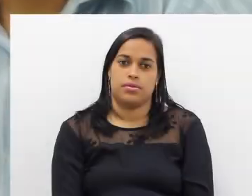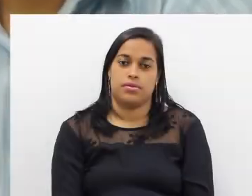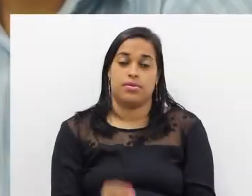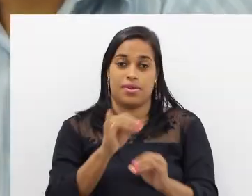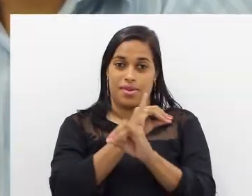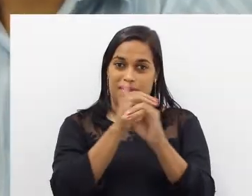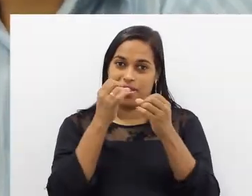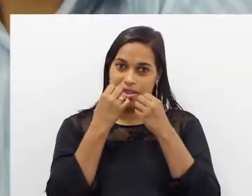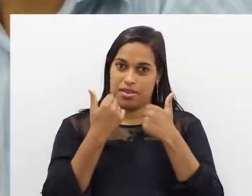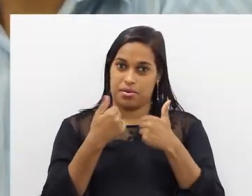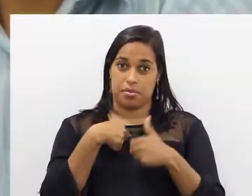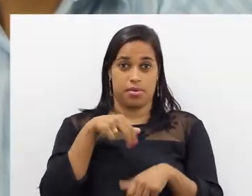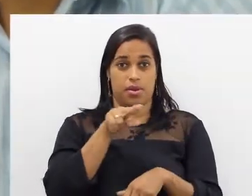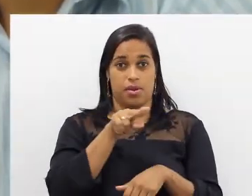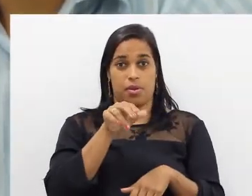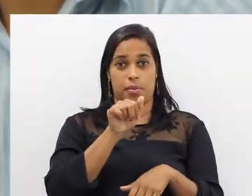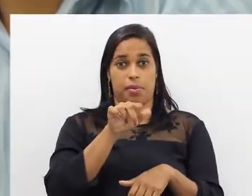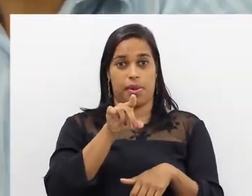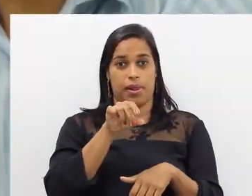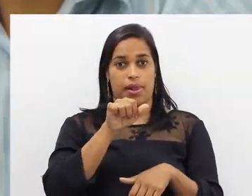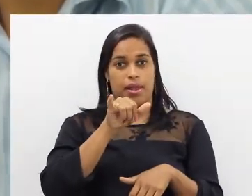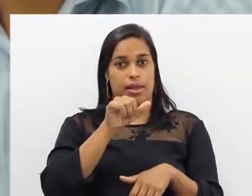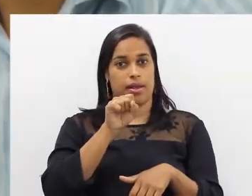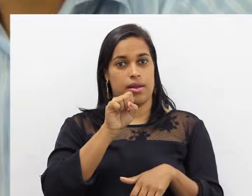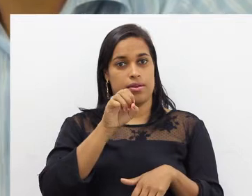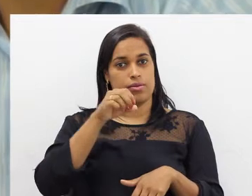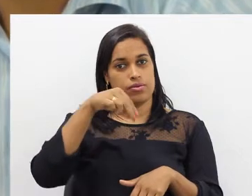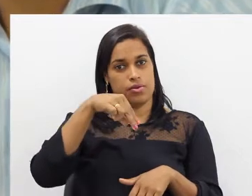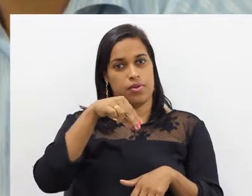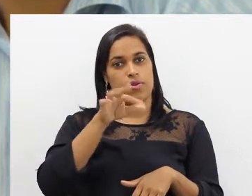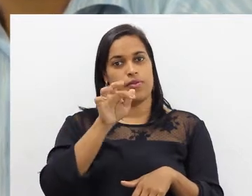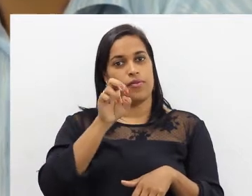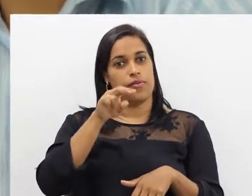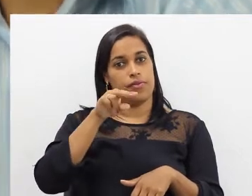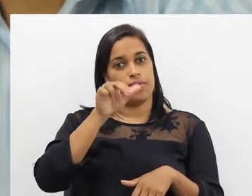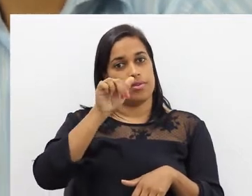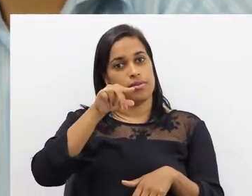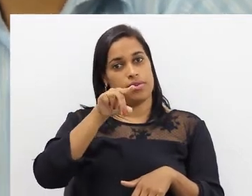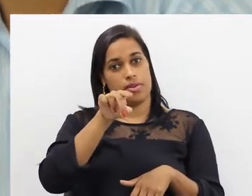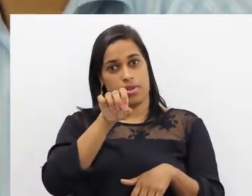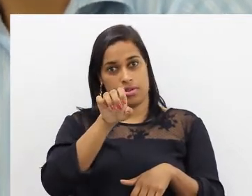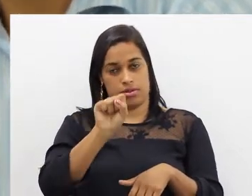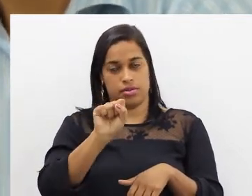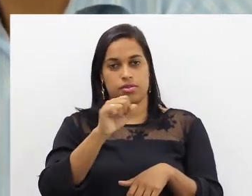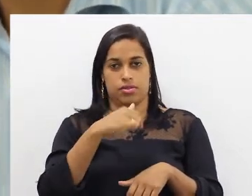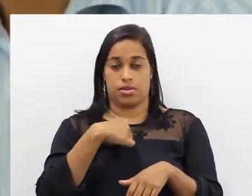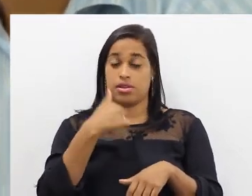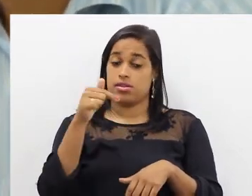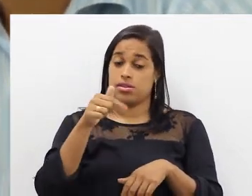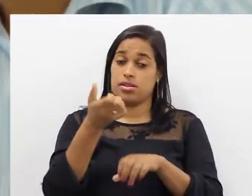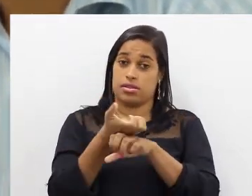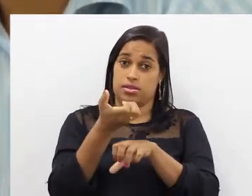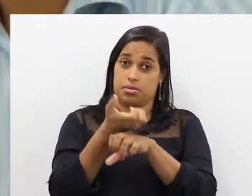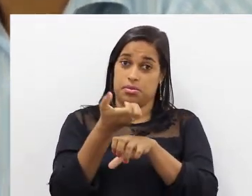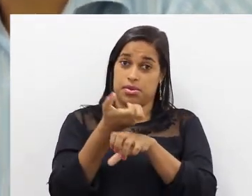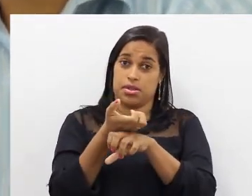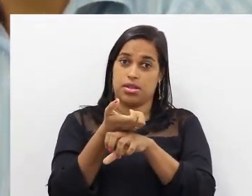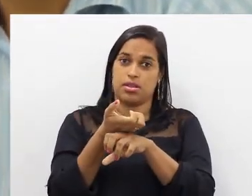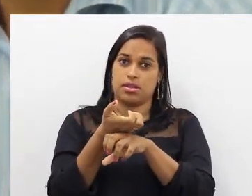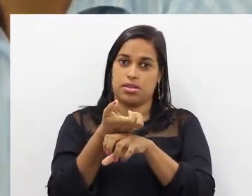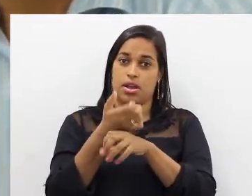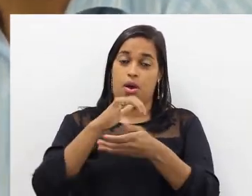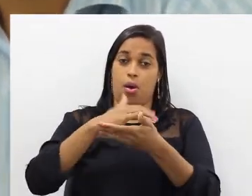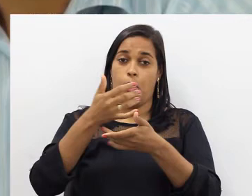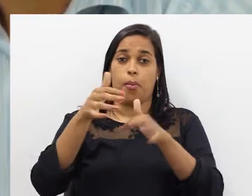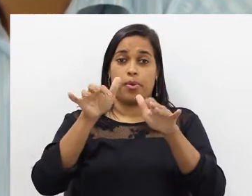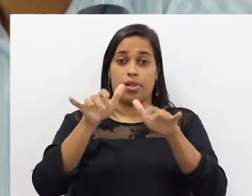Olá pessoal, meu nome é Dailson Fernandes, estamos juntos agora nessa cadeira de Introdução a Redes de Computadores e essa é a